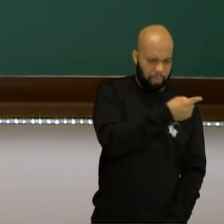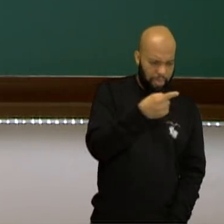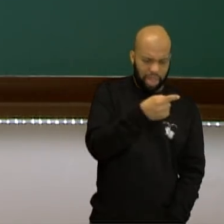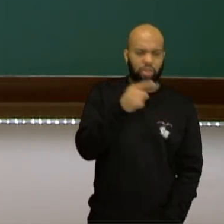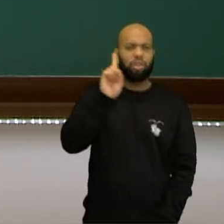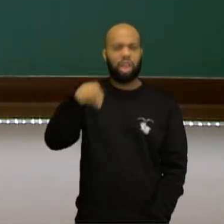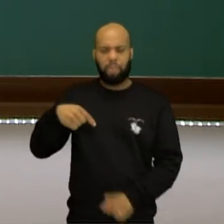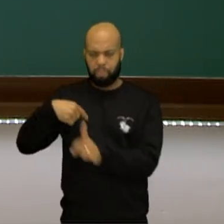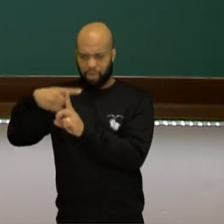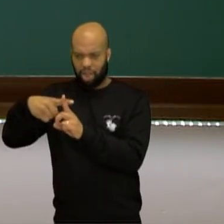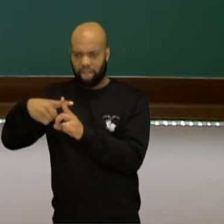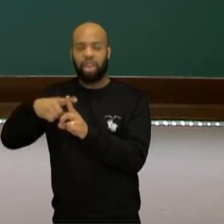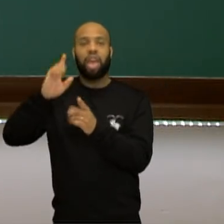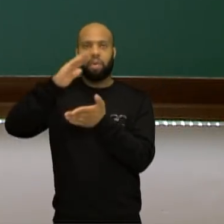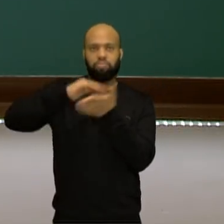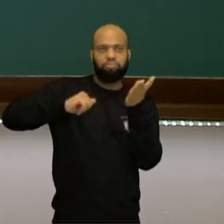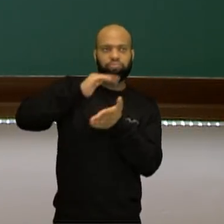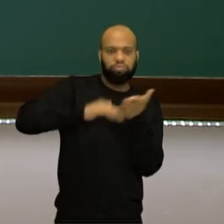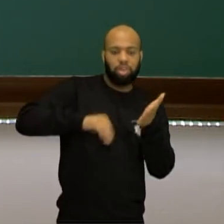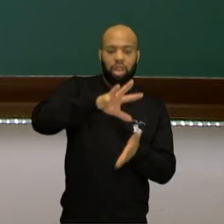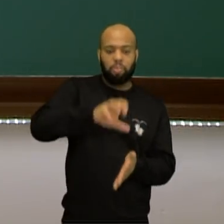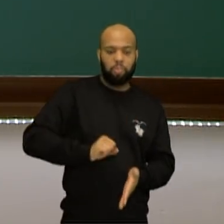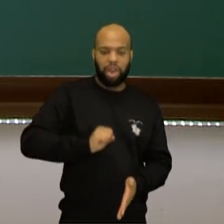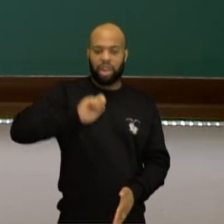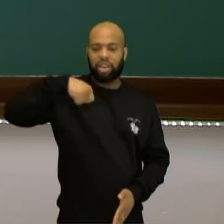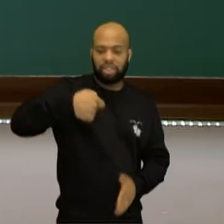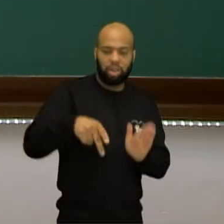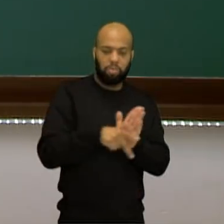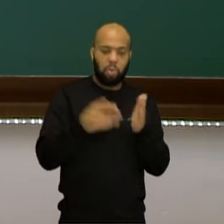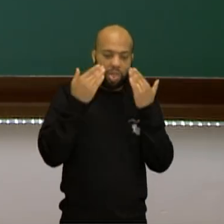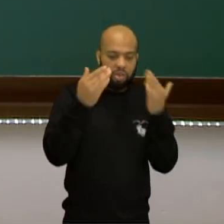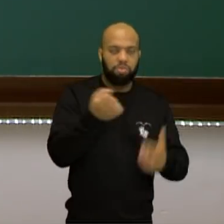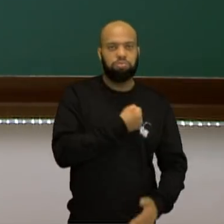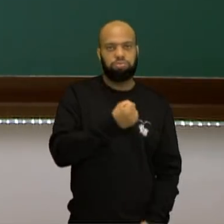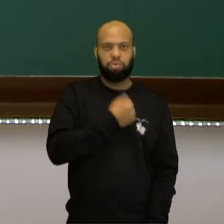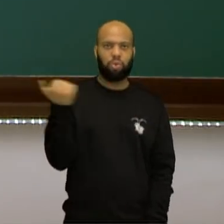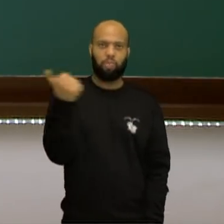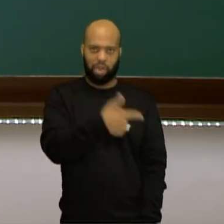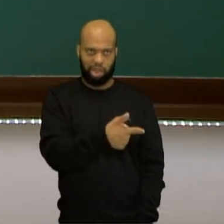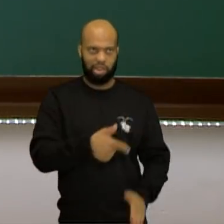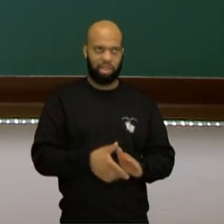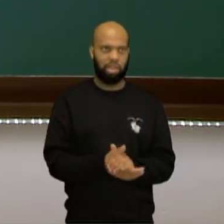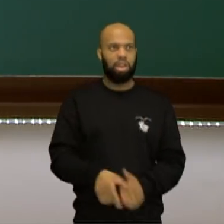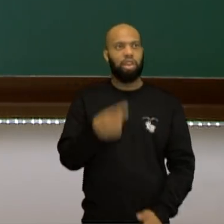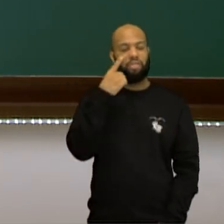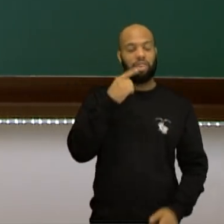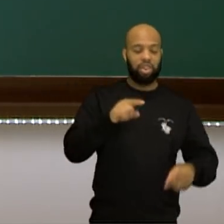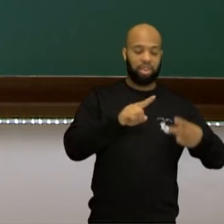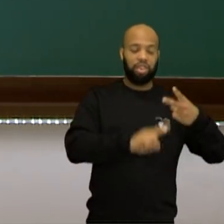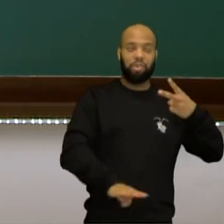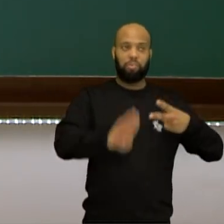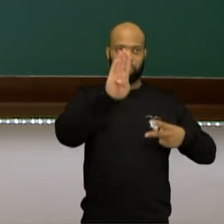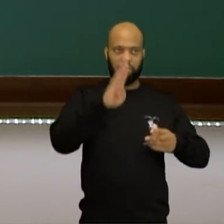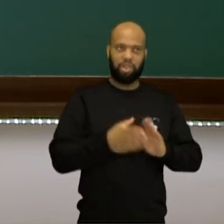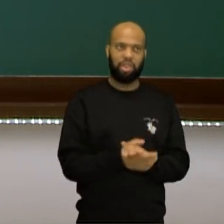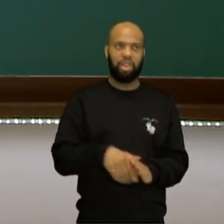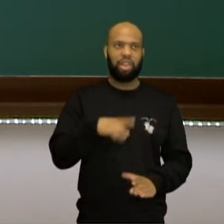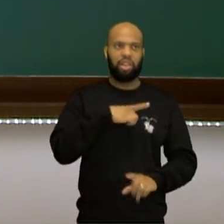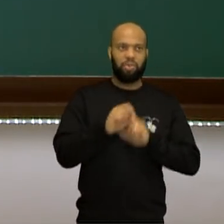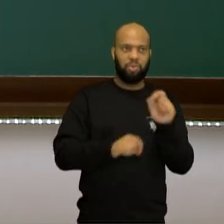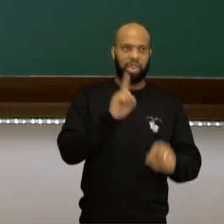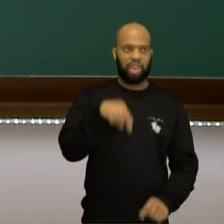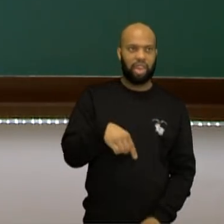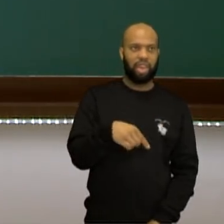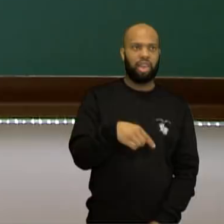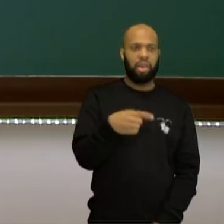maior. Letra B. Menos 3, menos o outro número que foi dado aqui. Aqui